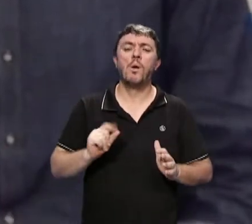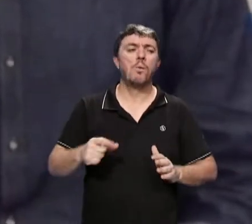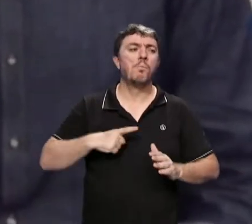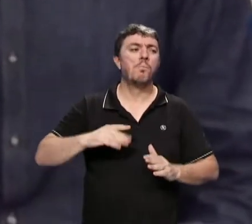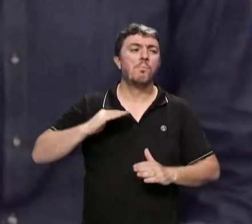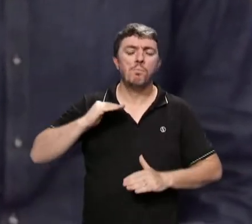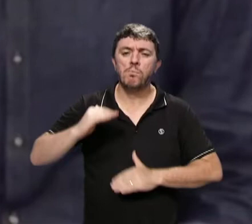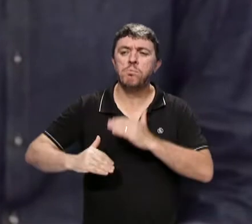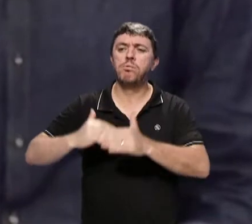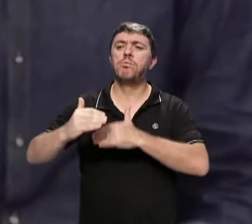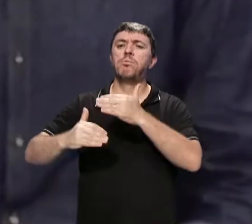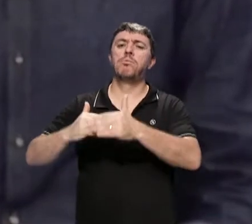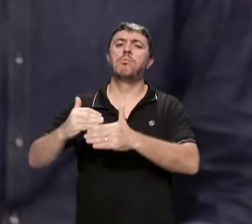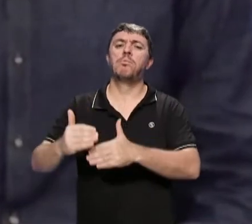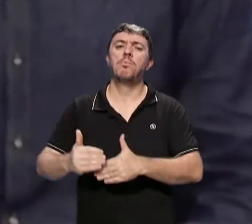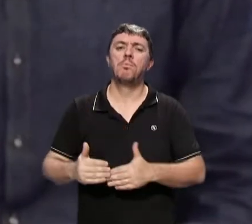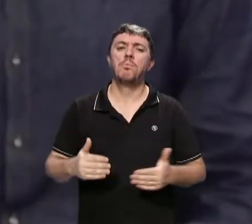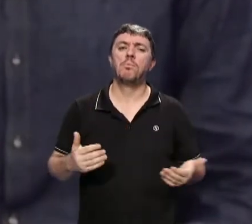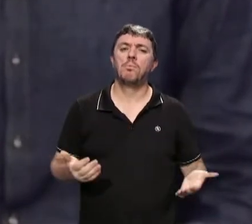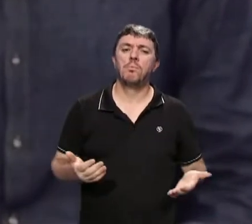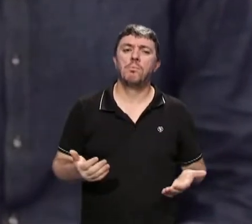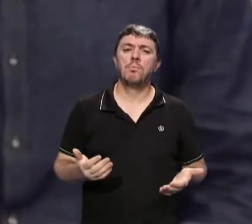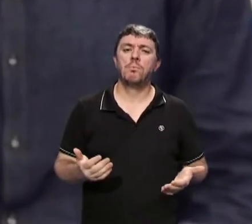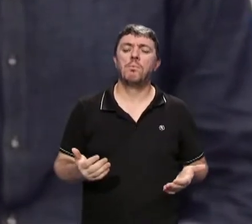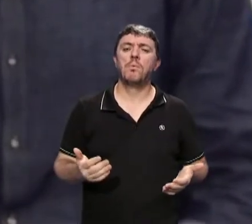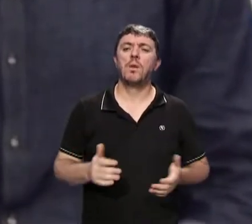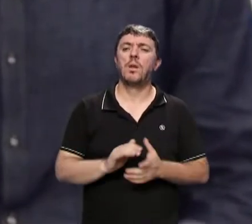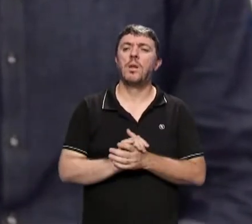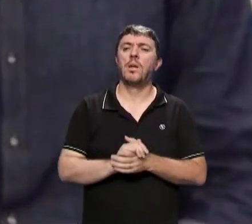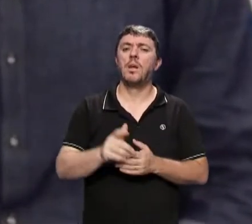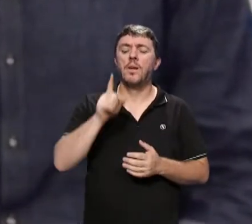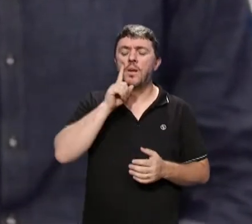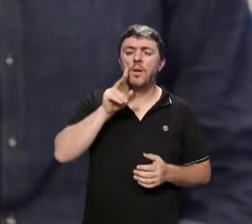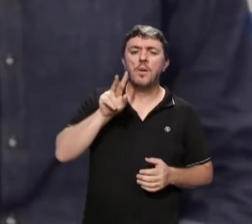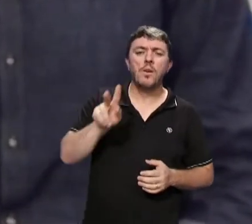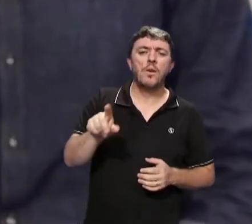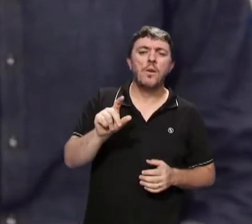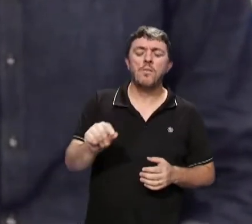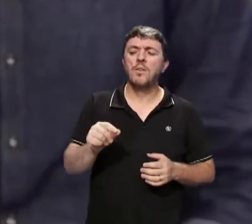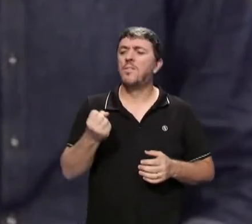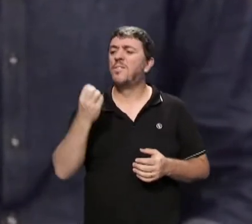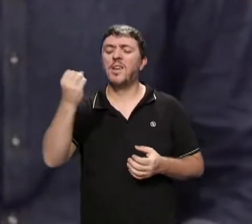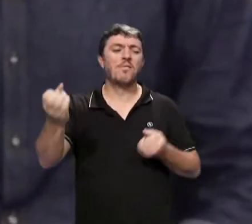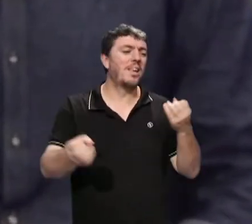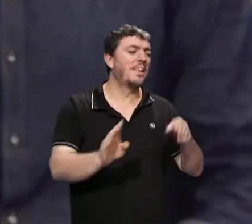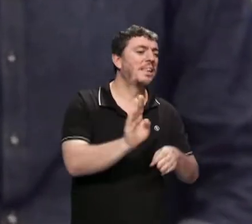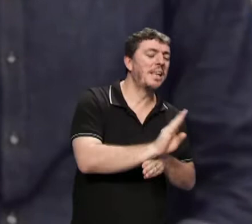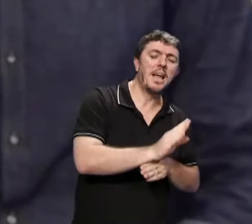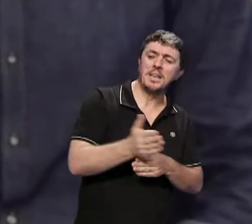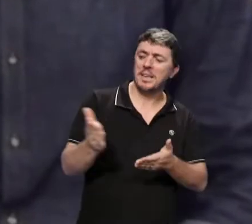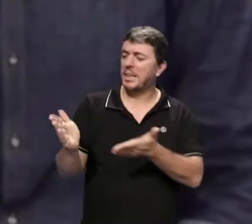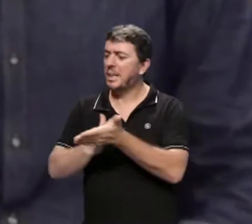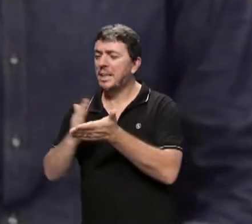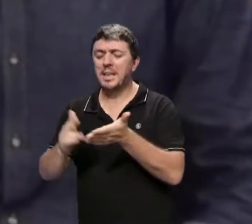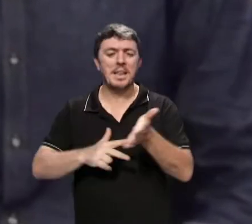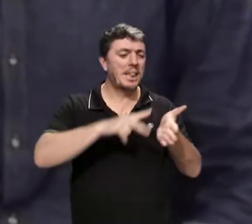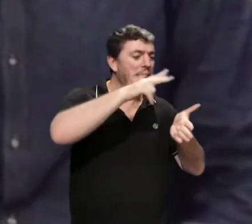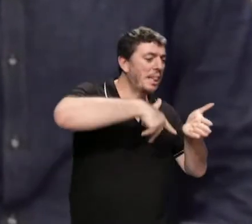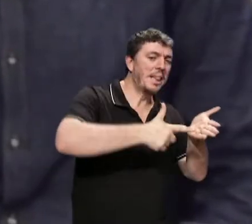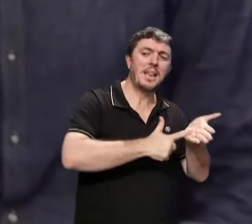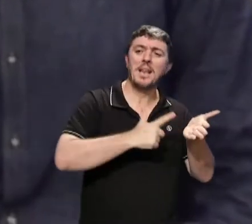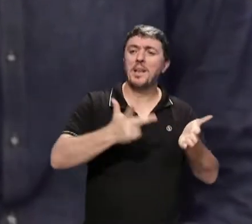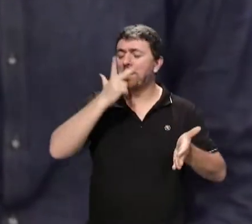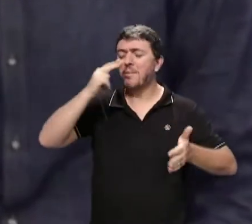Eu acompanho você nos stories, você tá viajando, de repente você tá no táxi, aí você tá no papo de segunda, aí você tá lendo um livro, você é maluco,